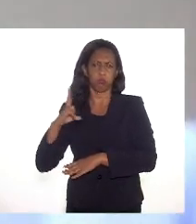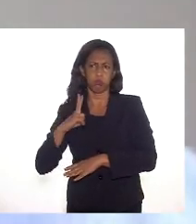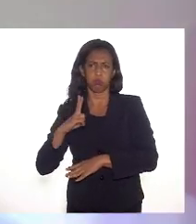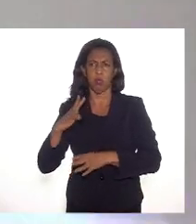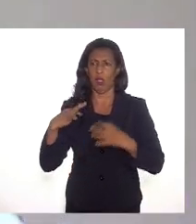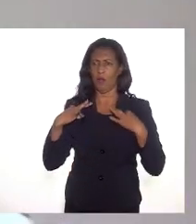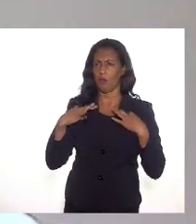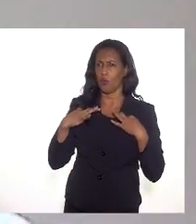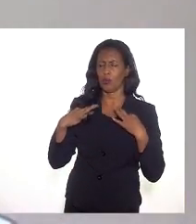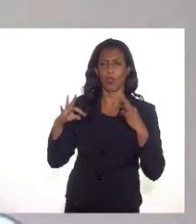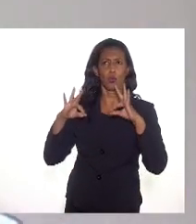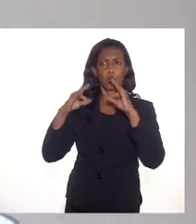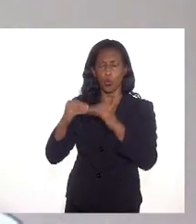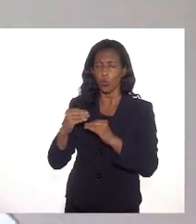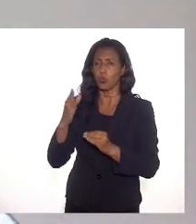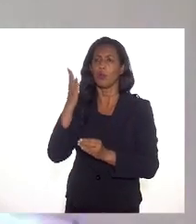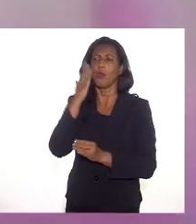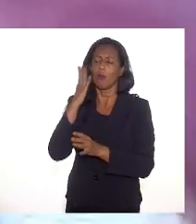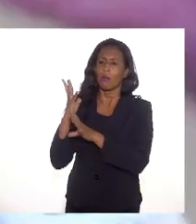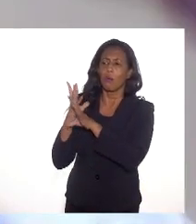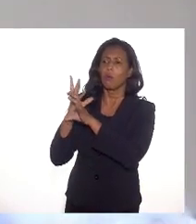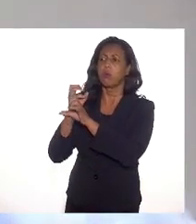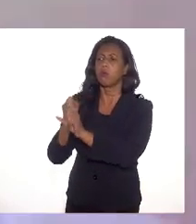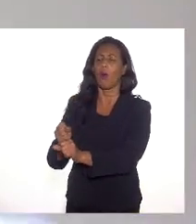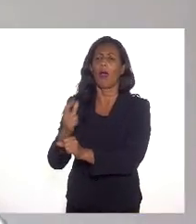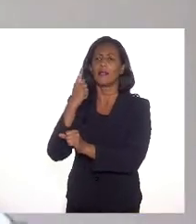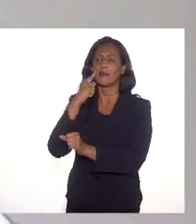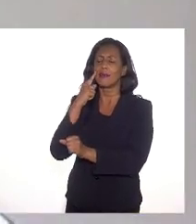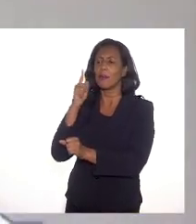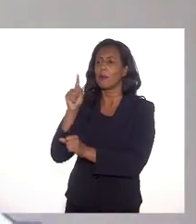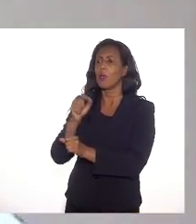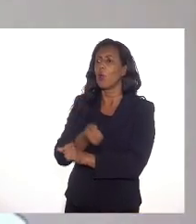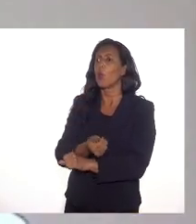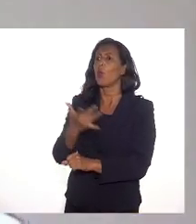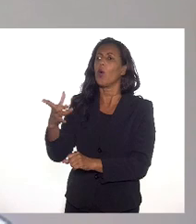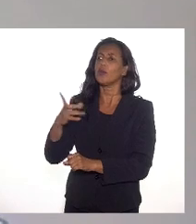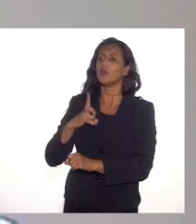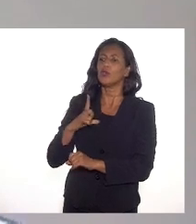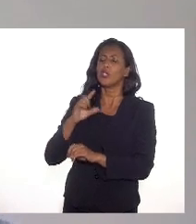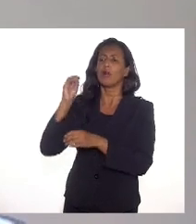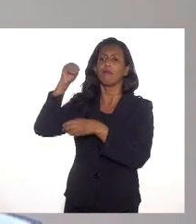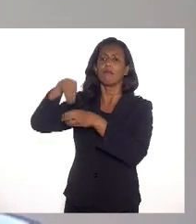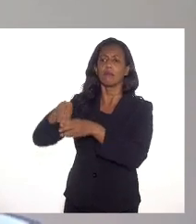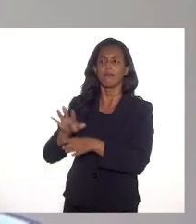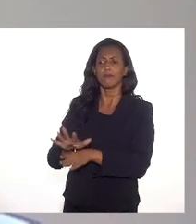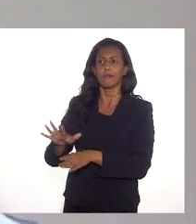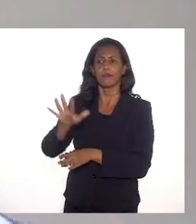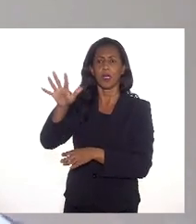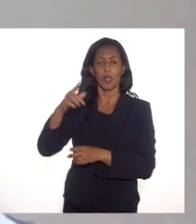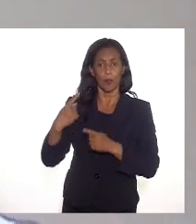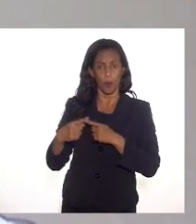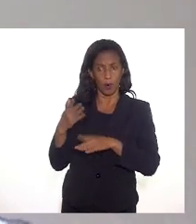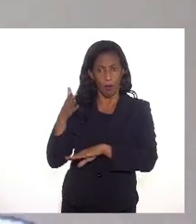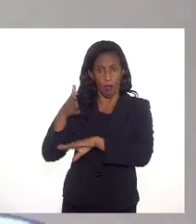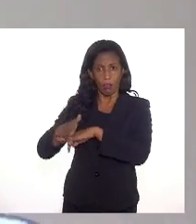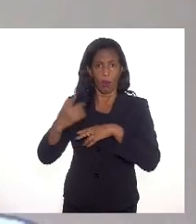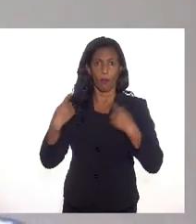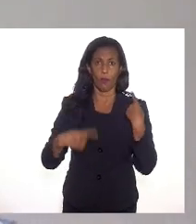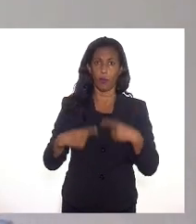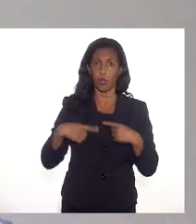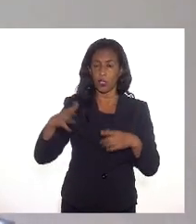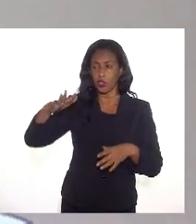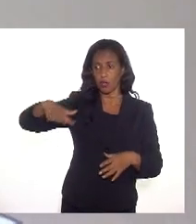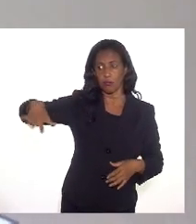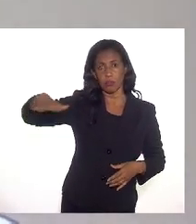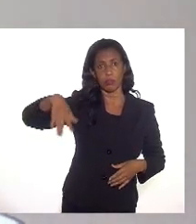ter um levantamento completo um recenseamento completo desse equipamento porque para implementar políticas nessas áreas nesses